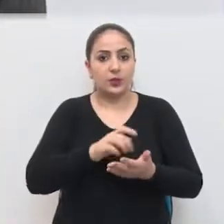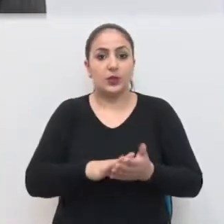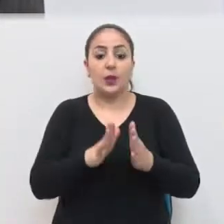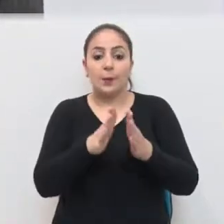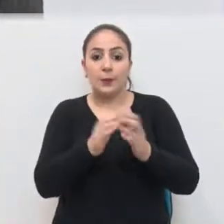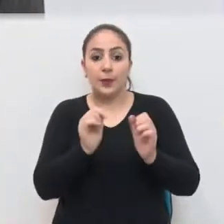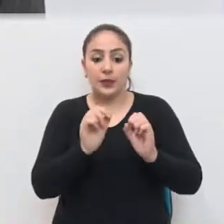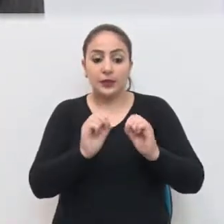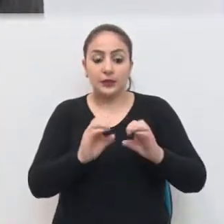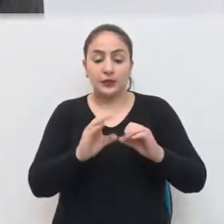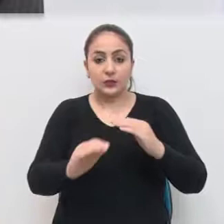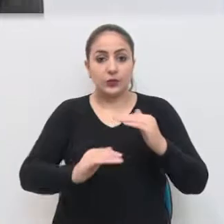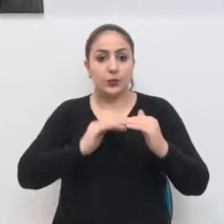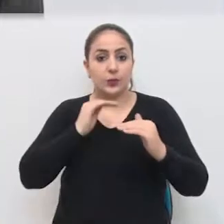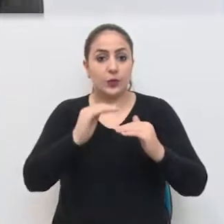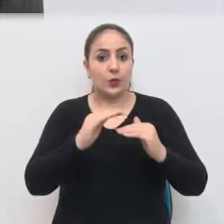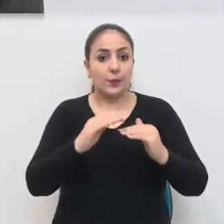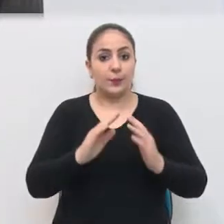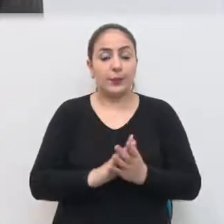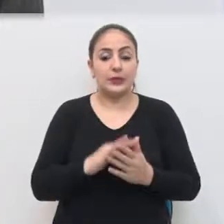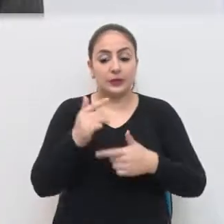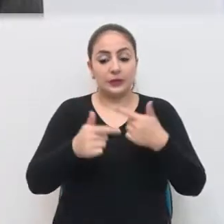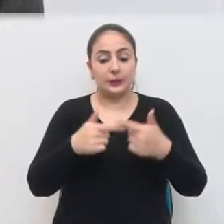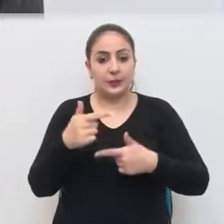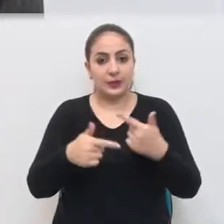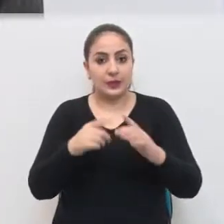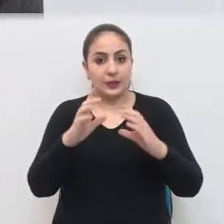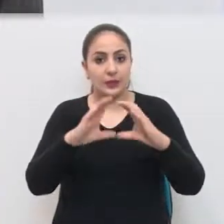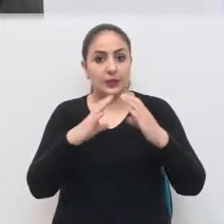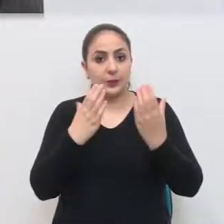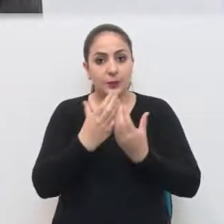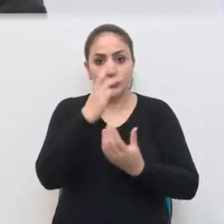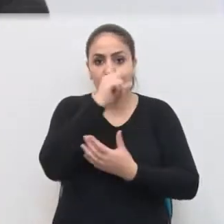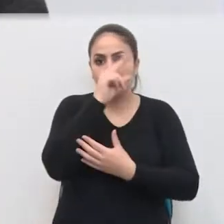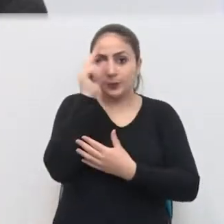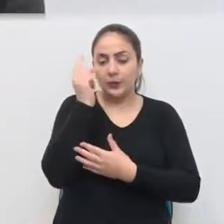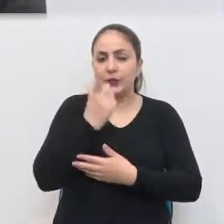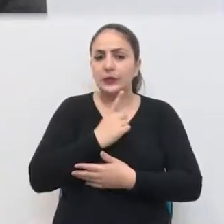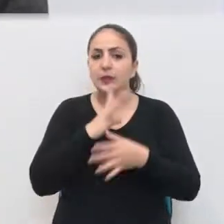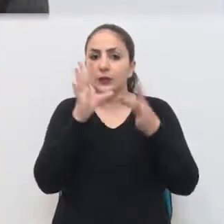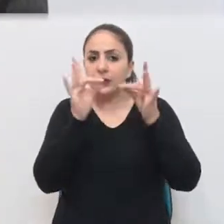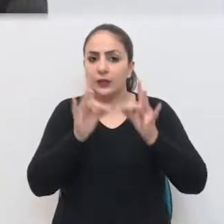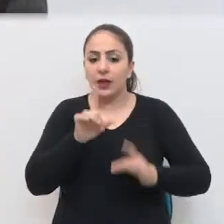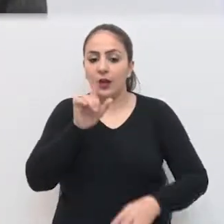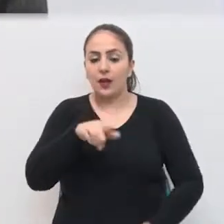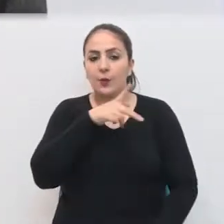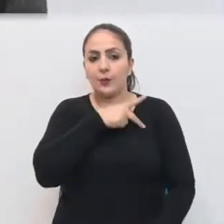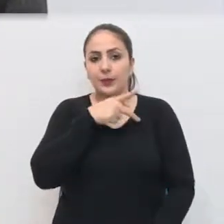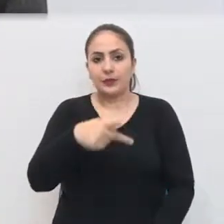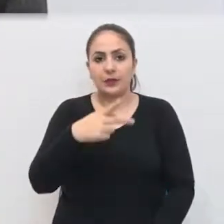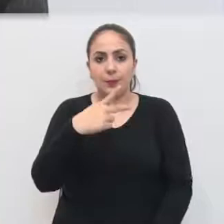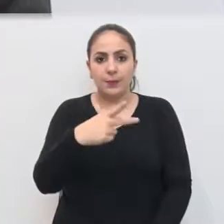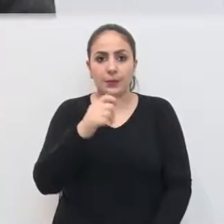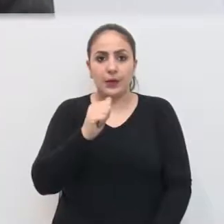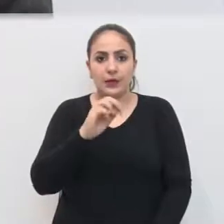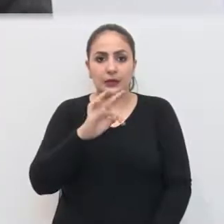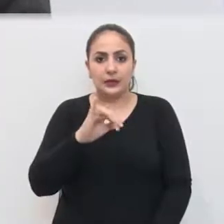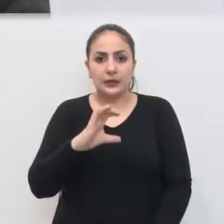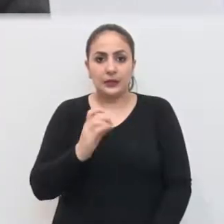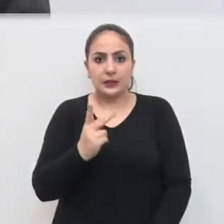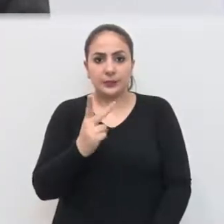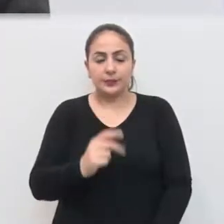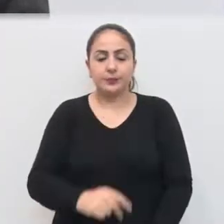obrigatória a exigência do nível superior para cargos na Câmara Municipal. Quem tem os detalhes é o presidente